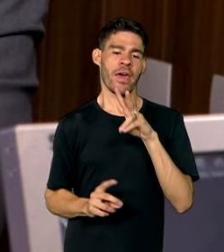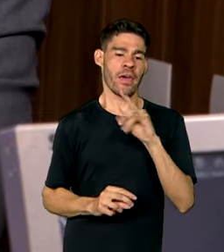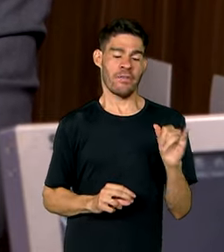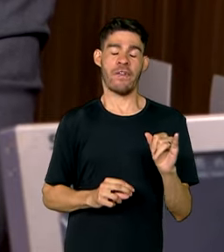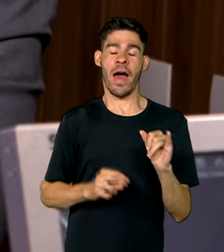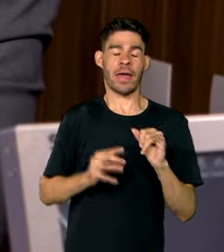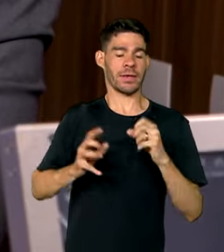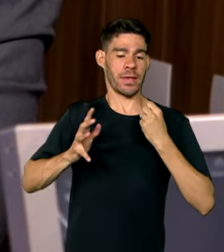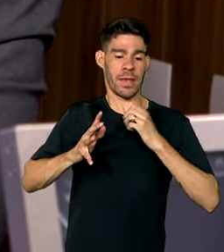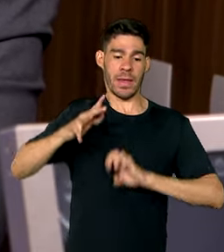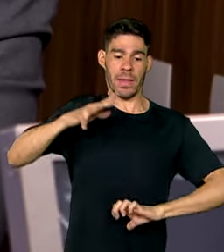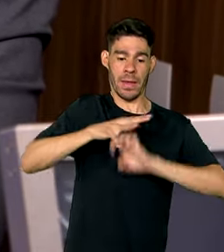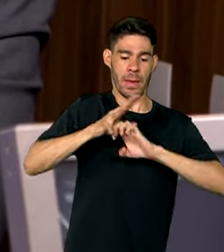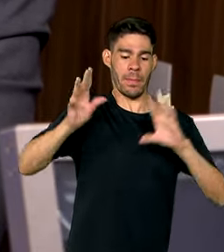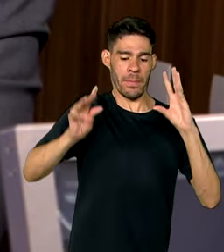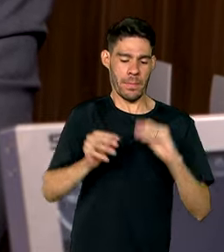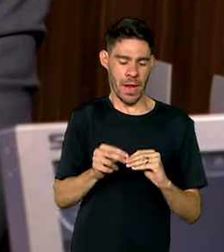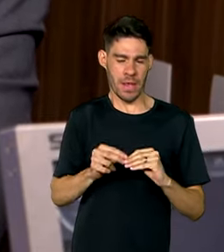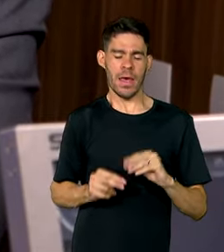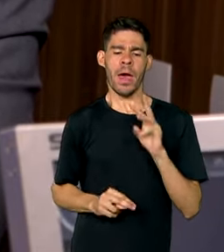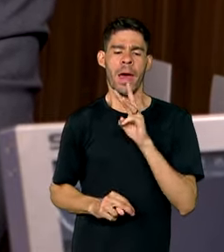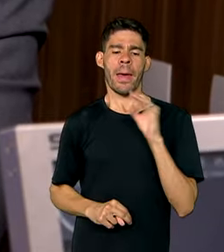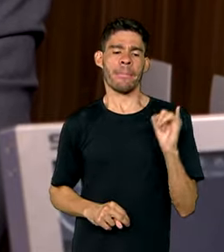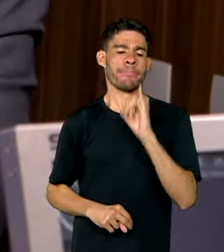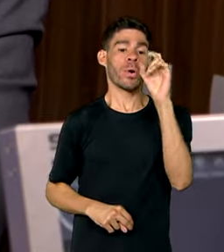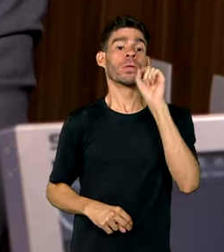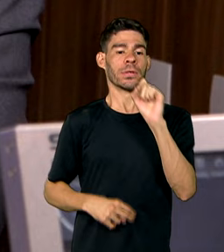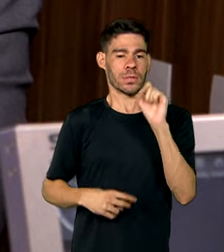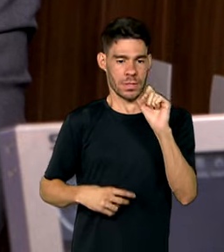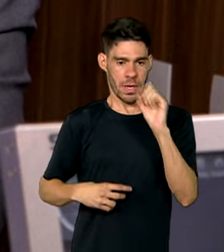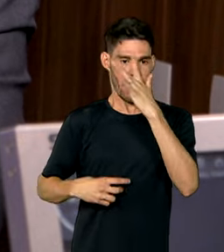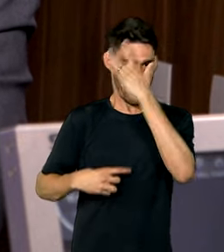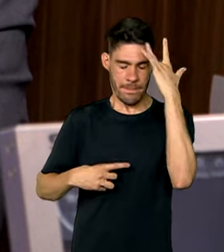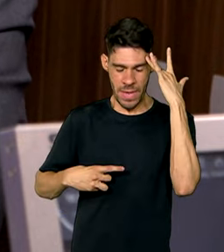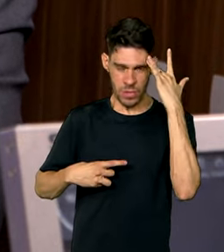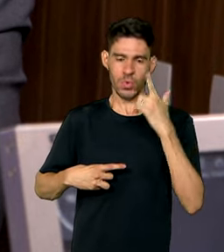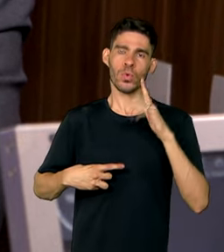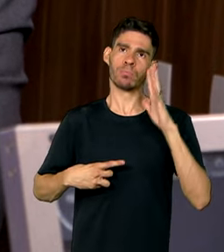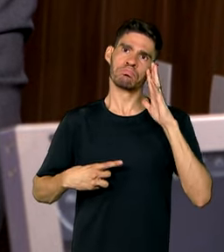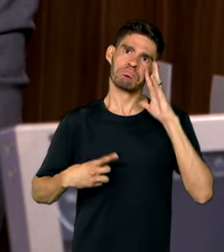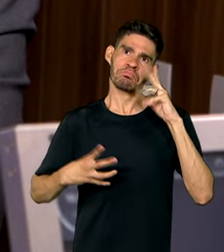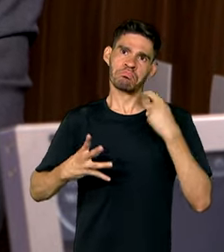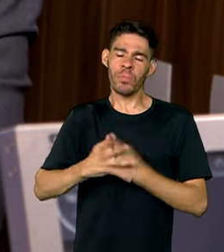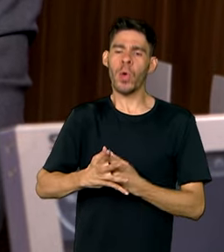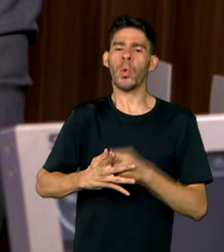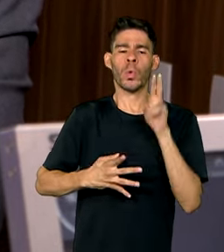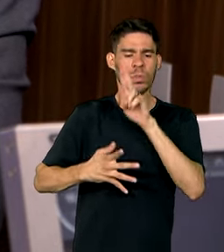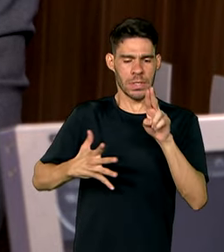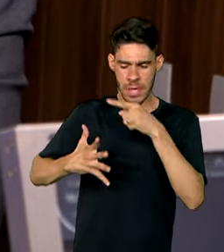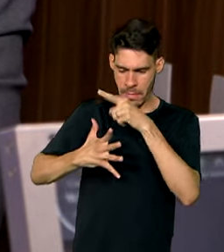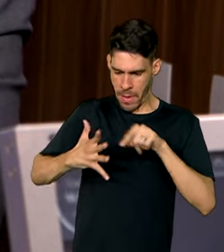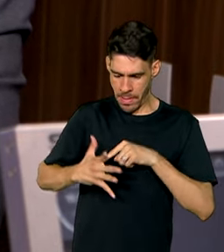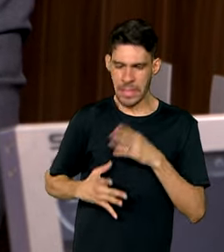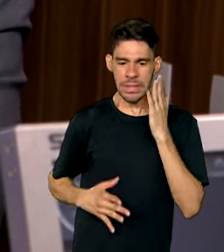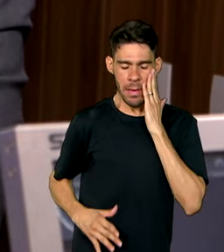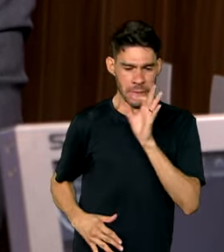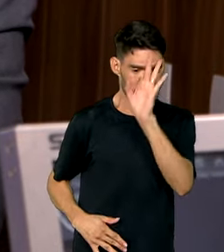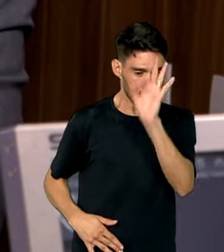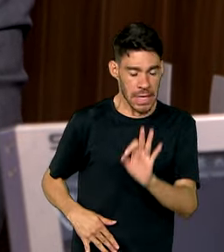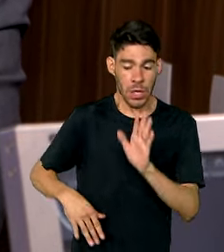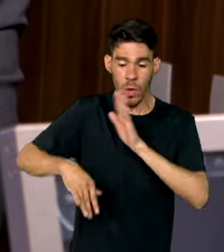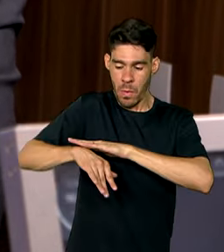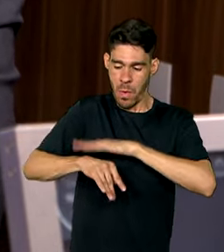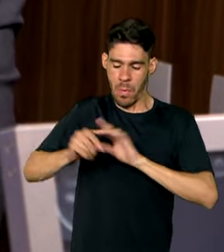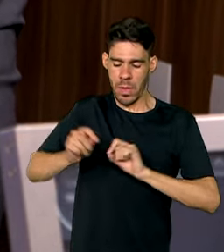do ar. Então, o que é importante? A cada vez que o apostador resolver se utilizar, ele se certificar de que neste